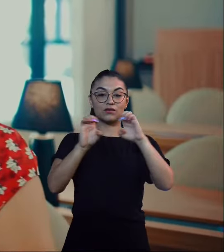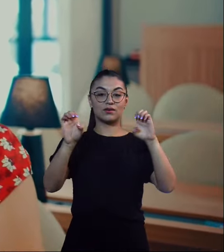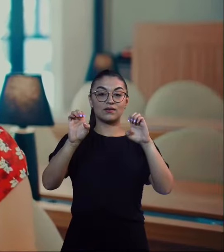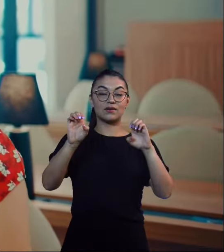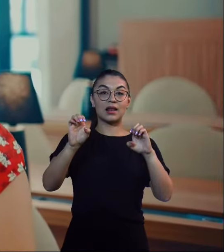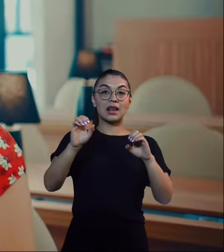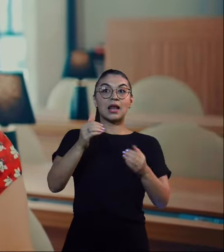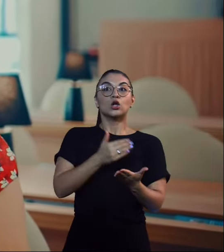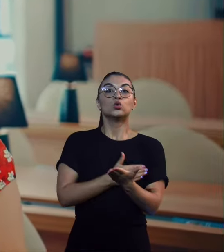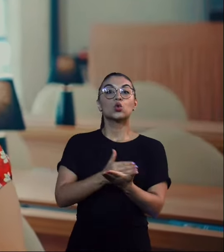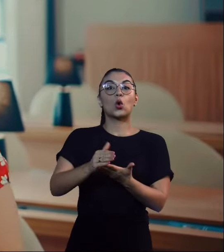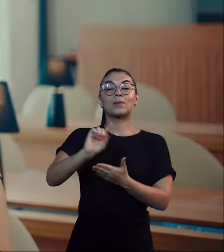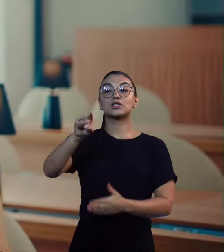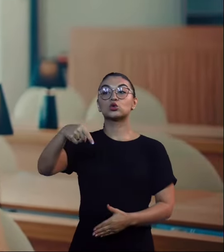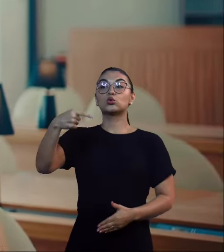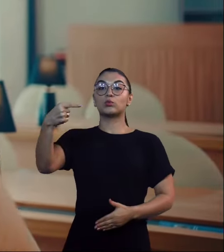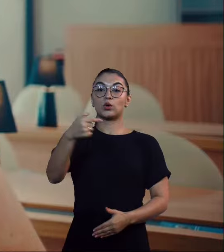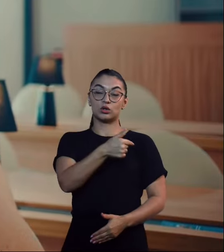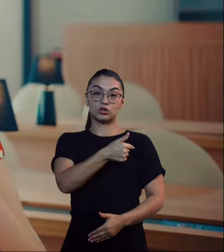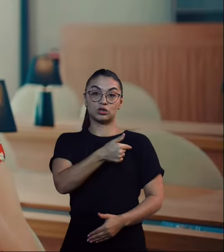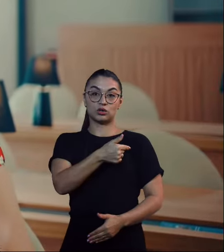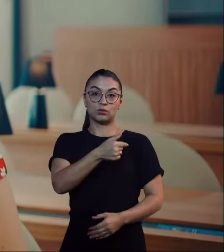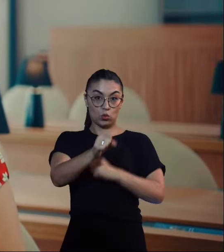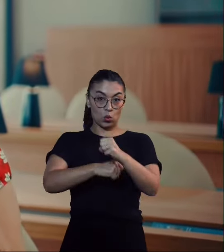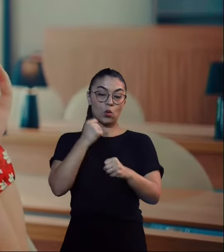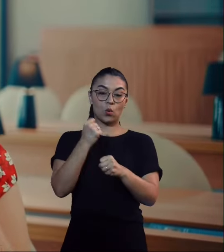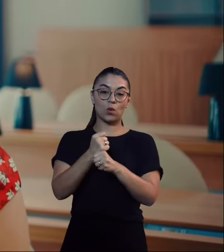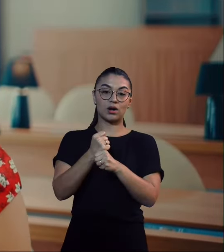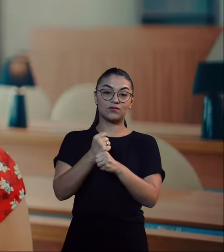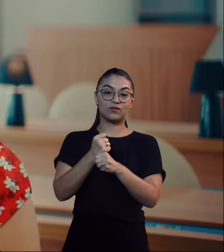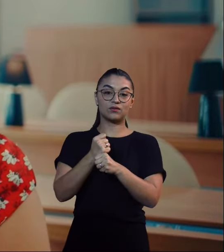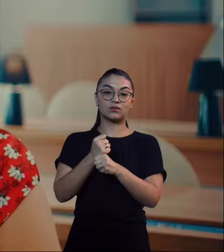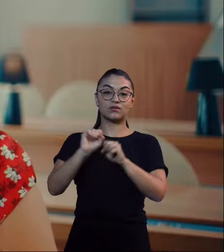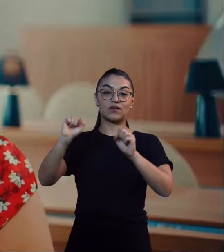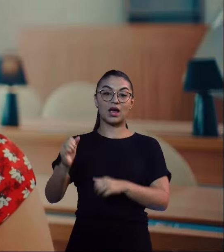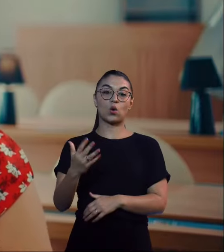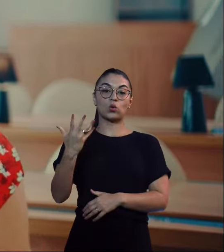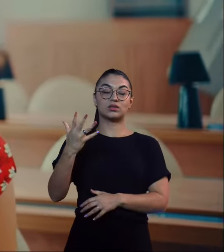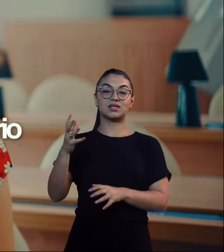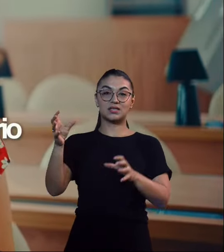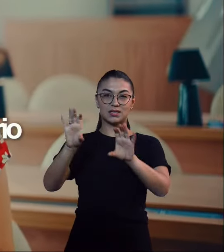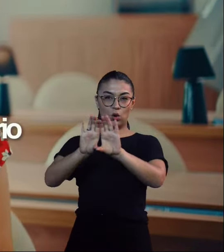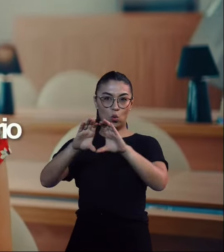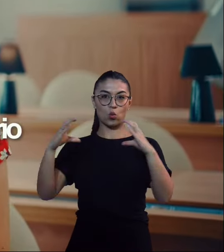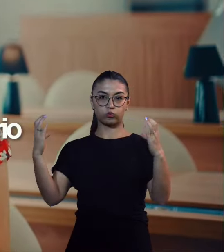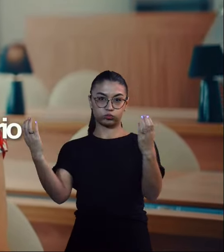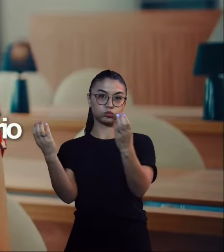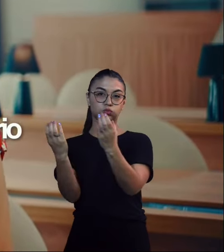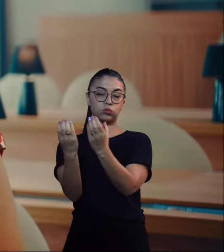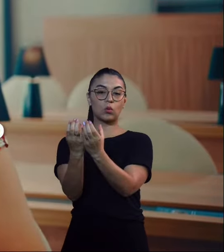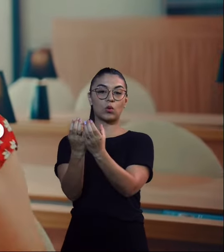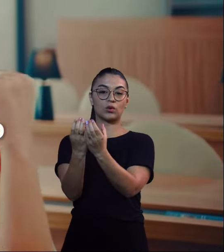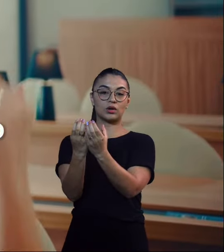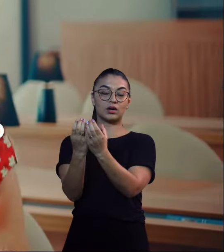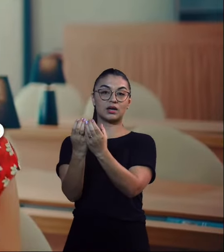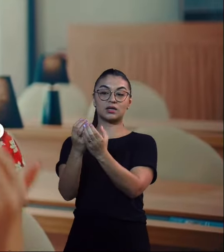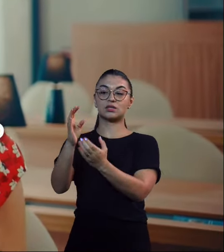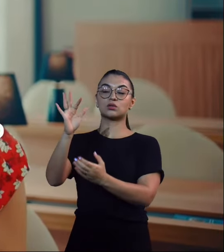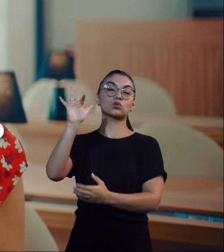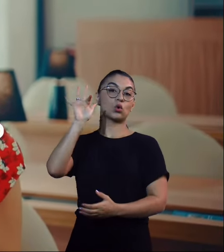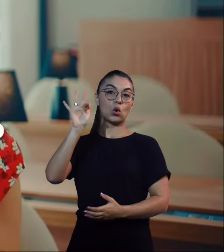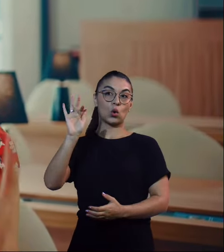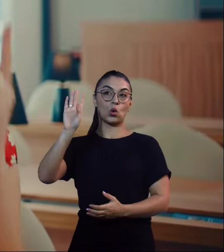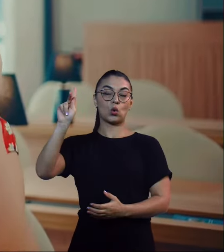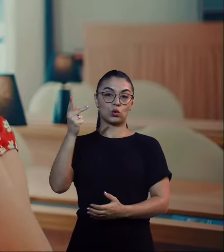vai ter o Descende. Nós temos orado para que o Senhor faça de novo através de uma nova geração. A gente tem orado por um despertamento missionário e um envio da